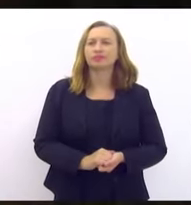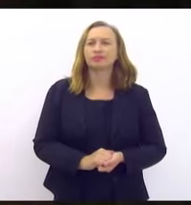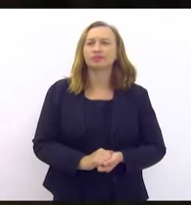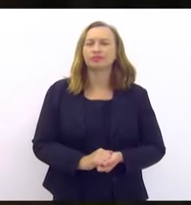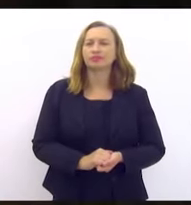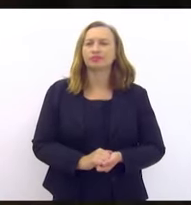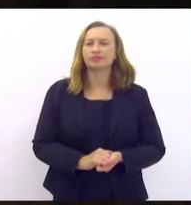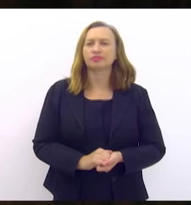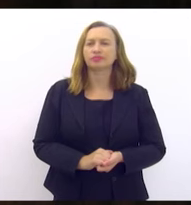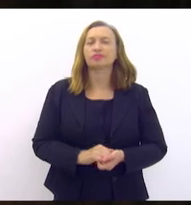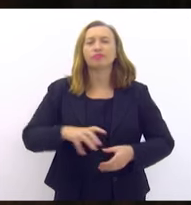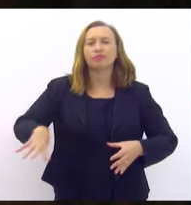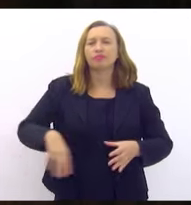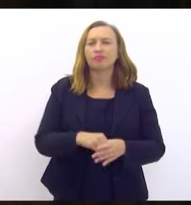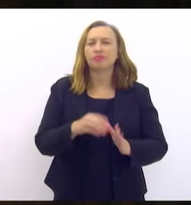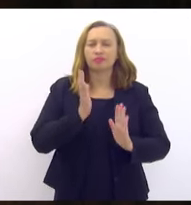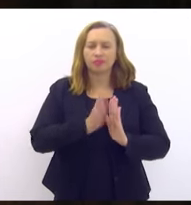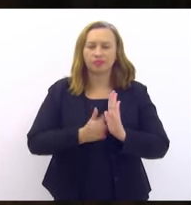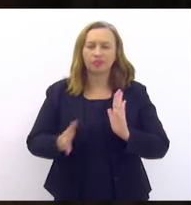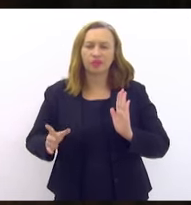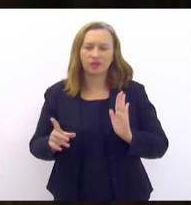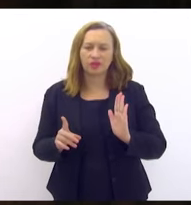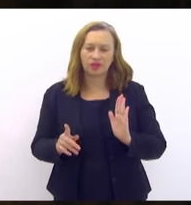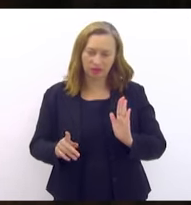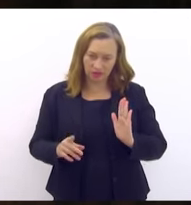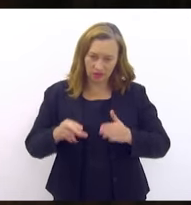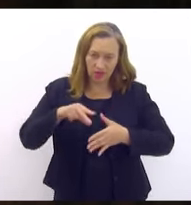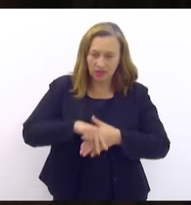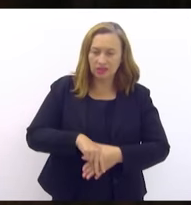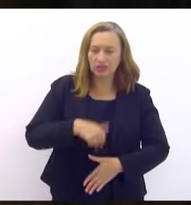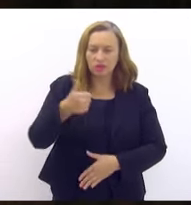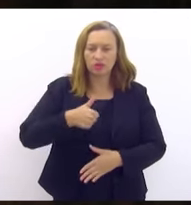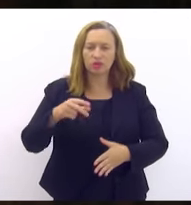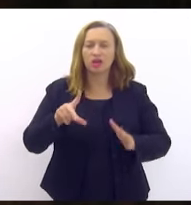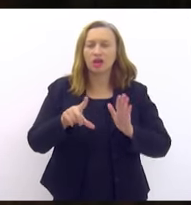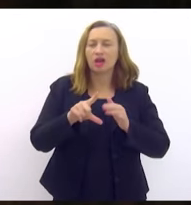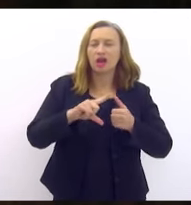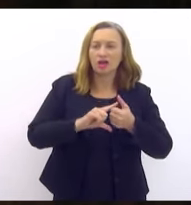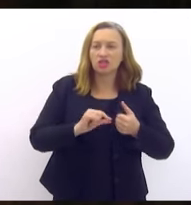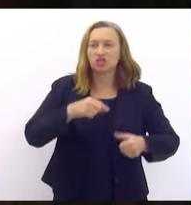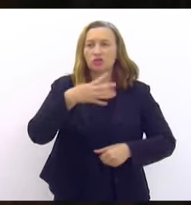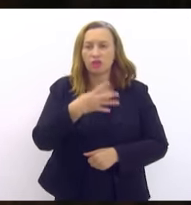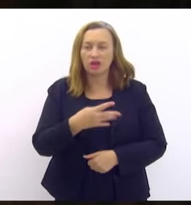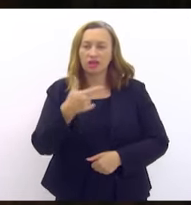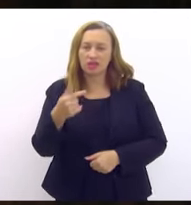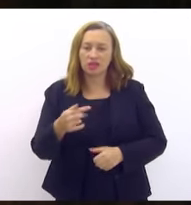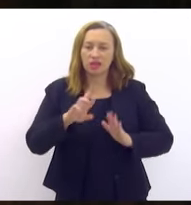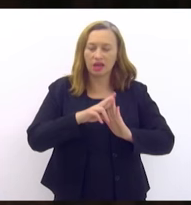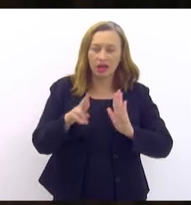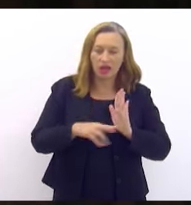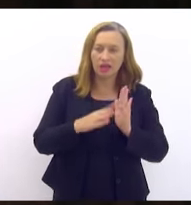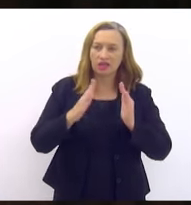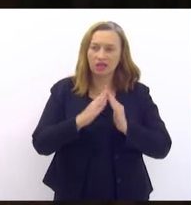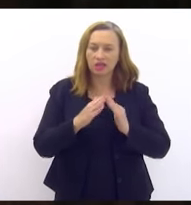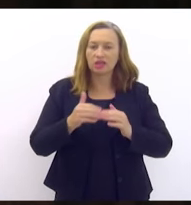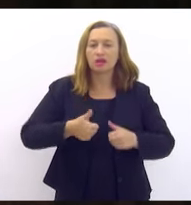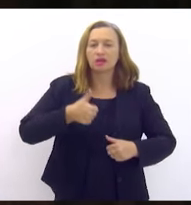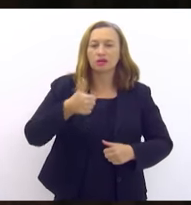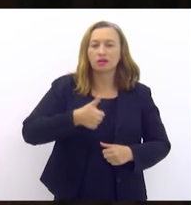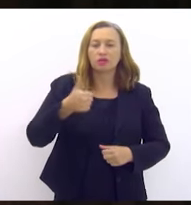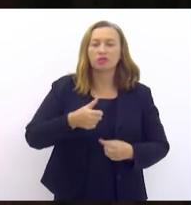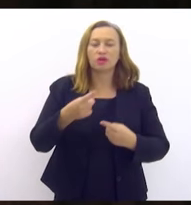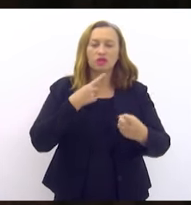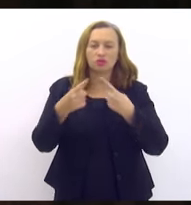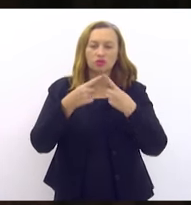mandato incluídos na ordem do dia de acordo com o inciso primeiro do artigo 47 do Regimento Interno ent tramitação ordinária em